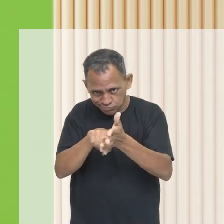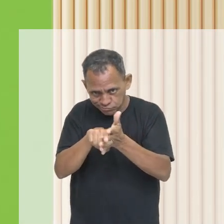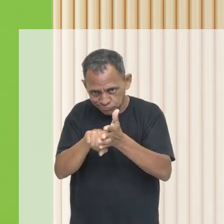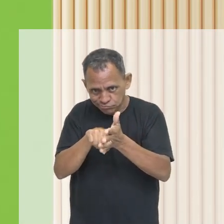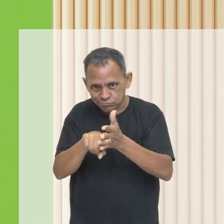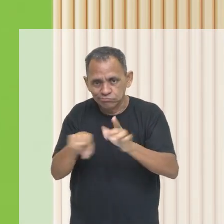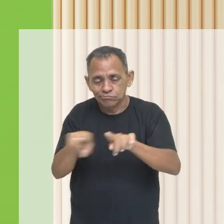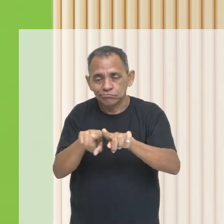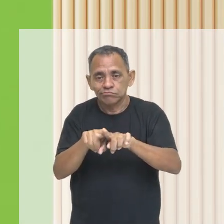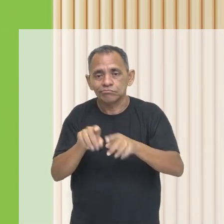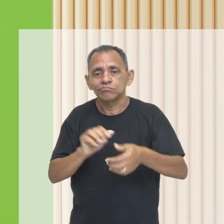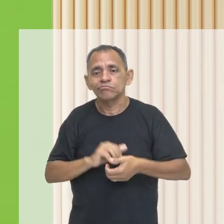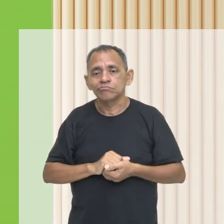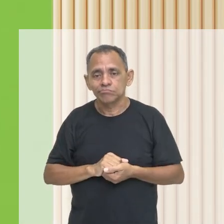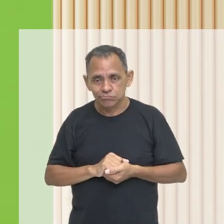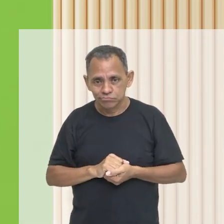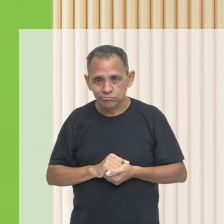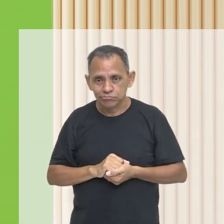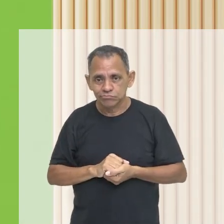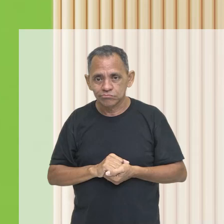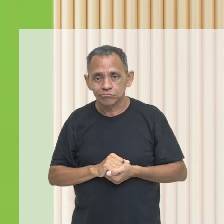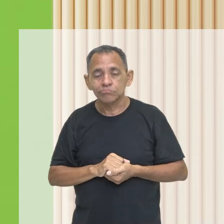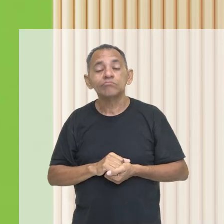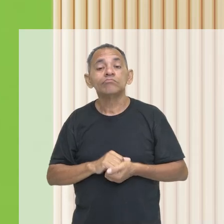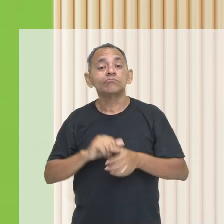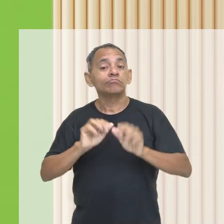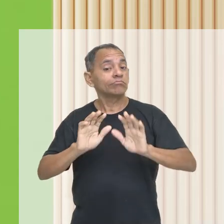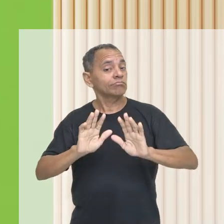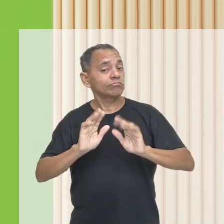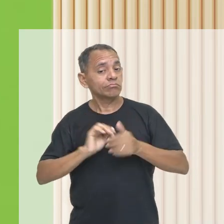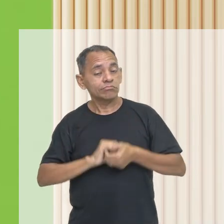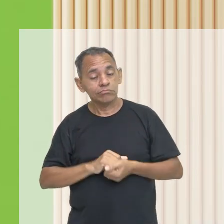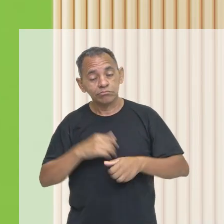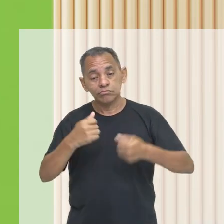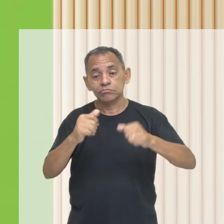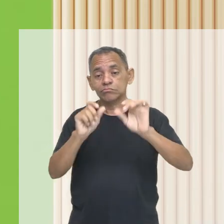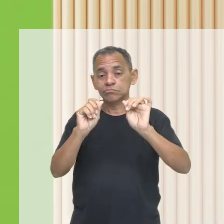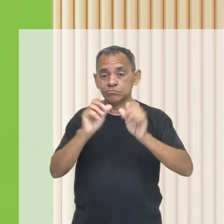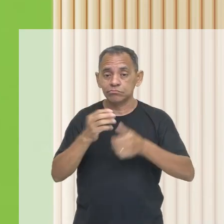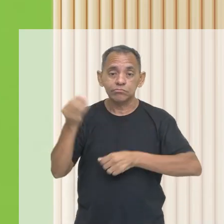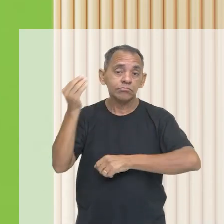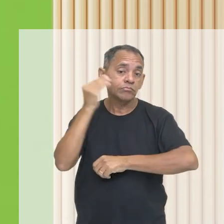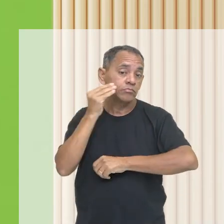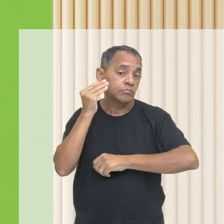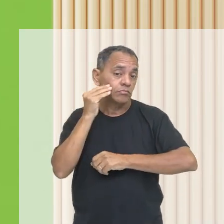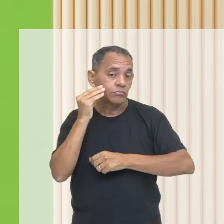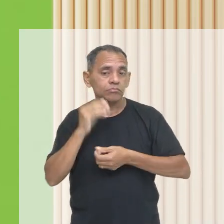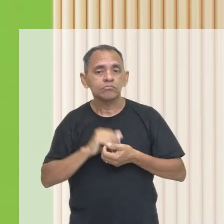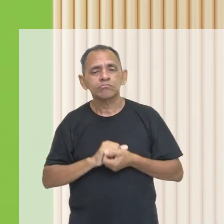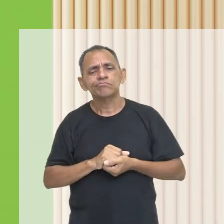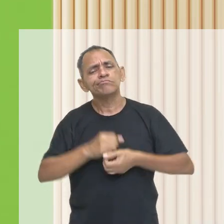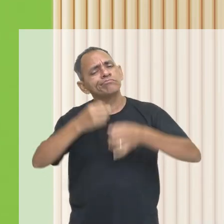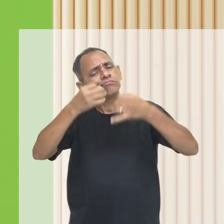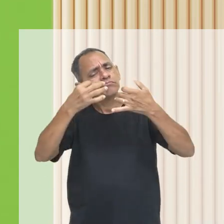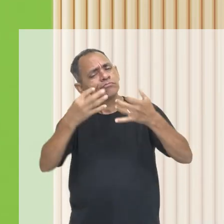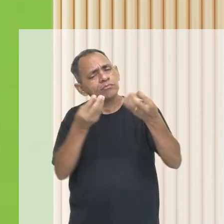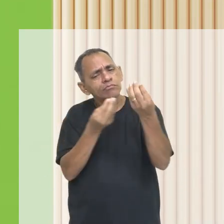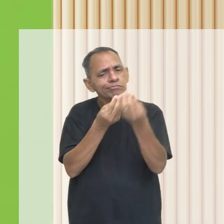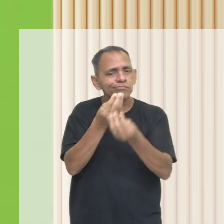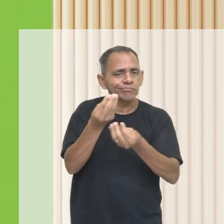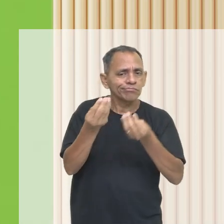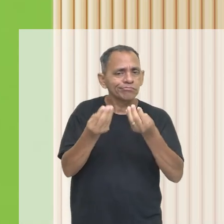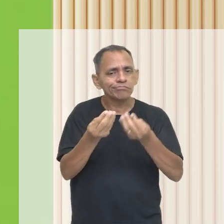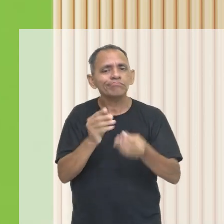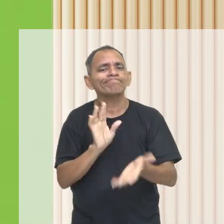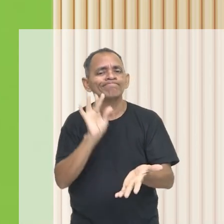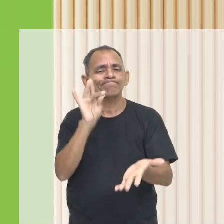pesquisadores, Oparin e Haldane, mas era necessário tentar ver, explicar como